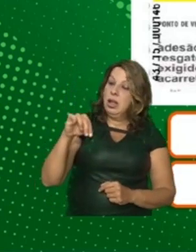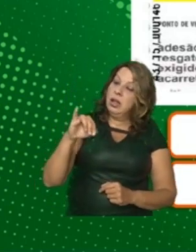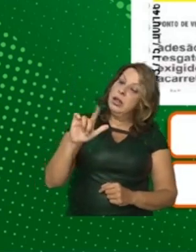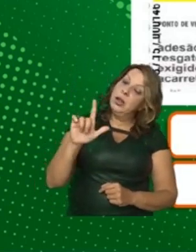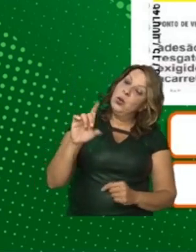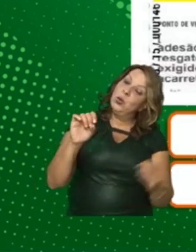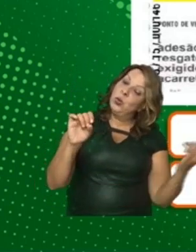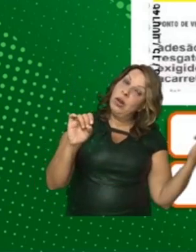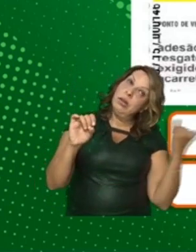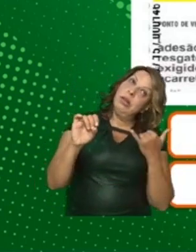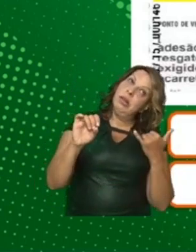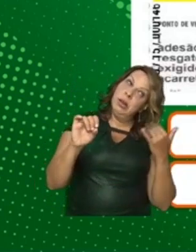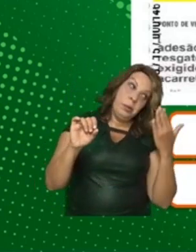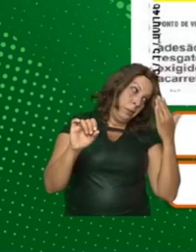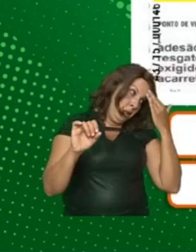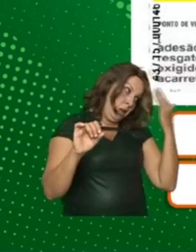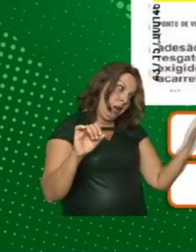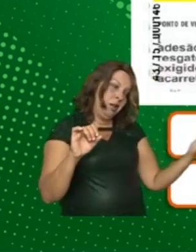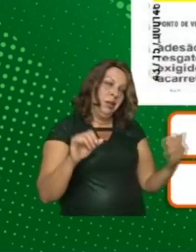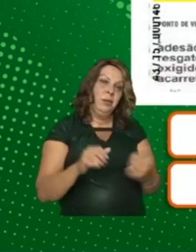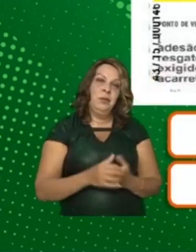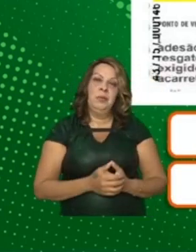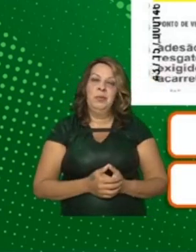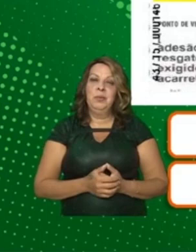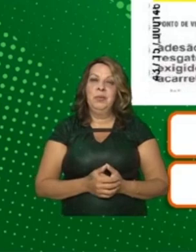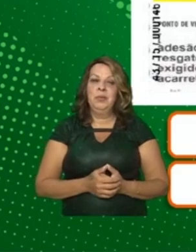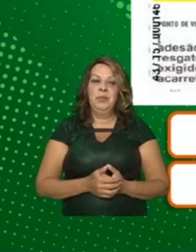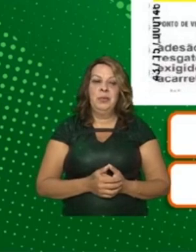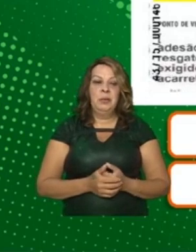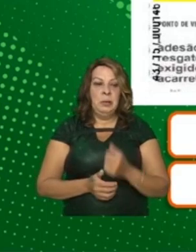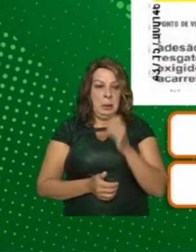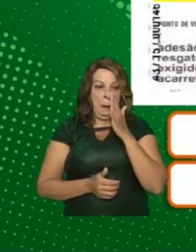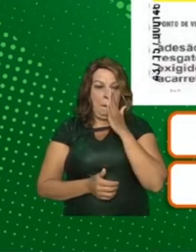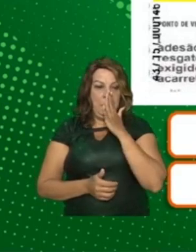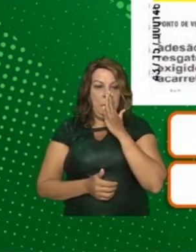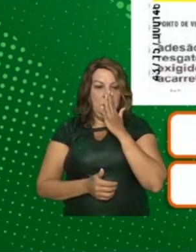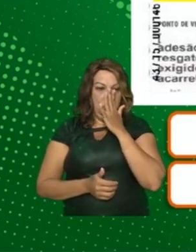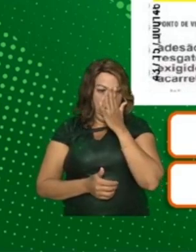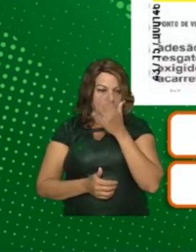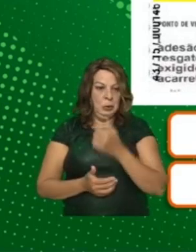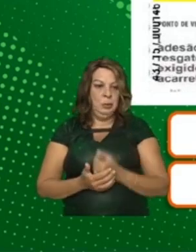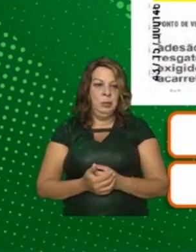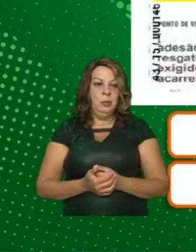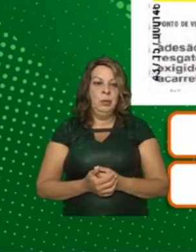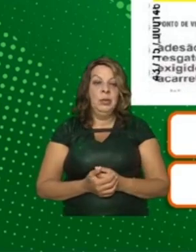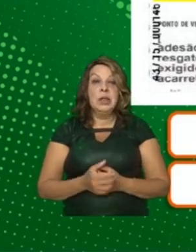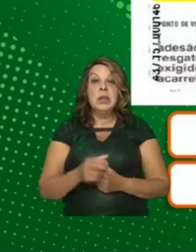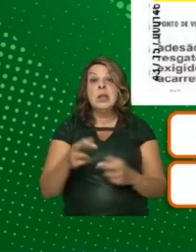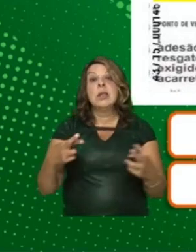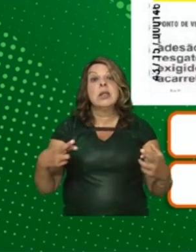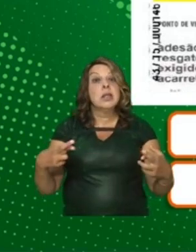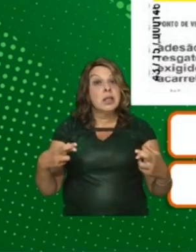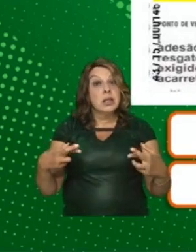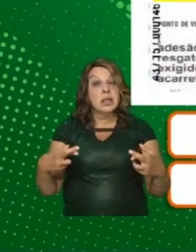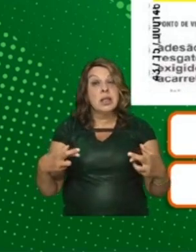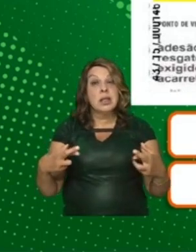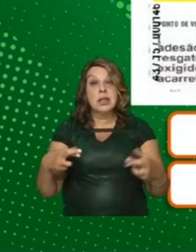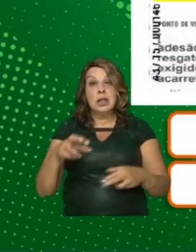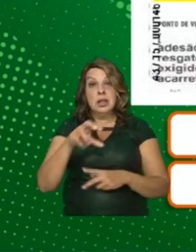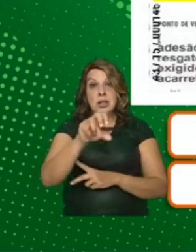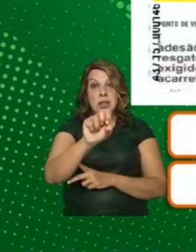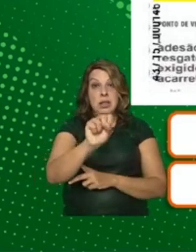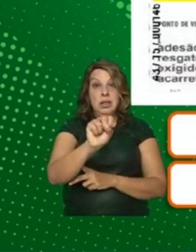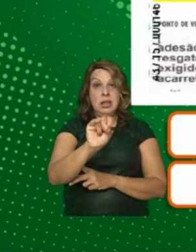Obrigada, universitários. Olha aí. Renildo Vieira de Andrade. É. E aí, ó, é de Siriri, a cidade é